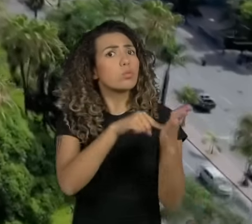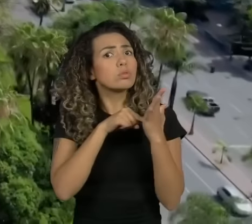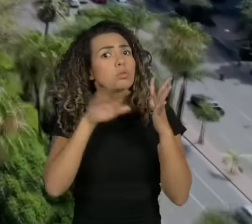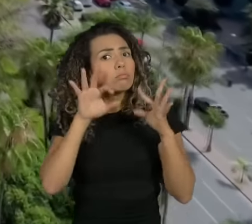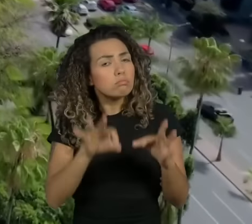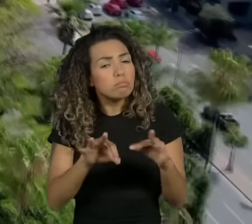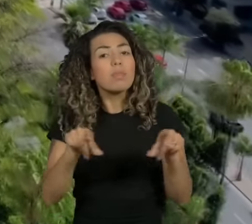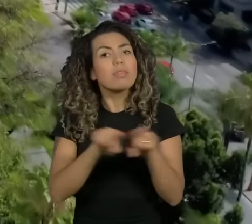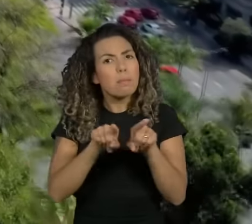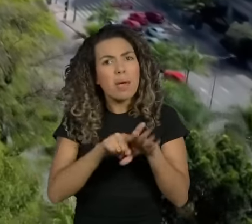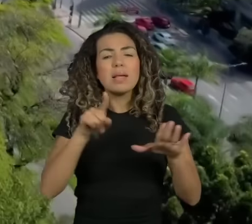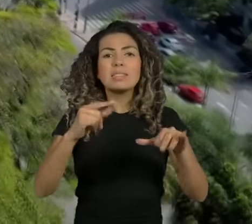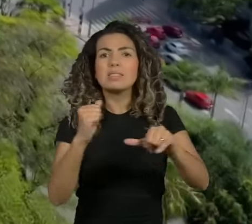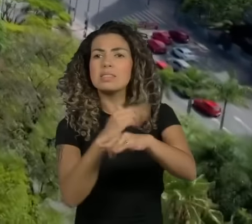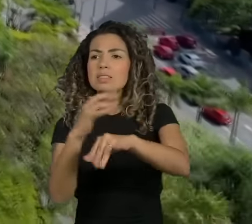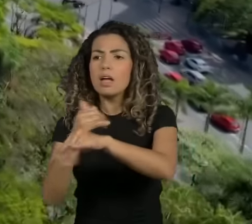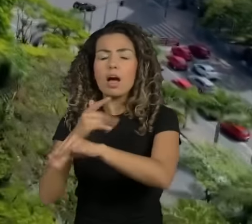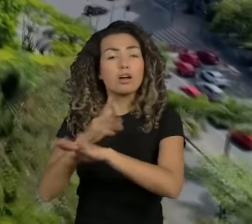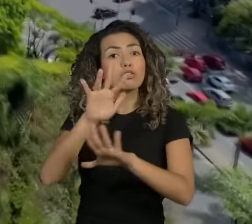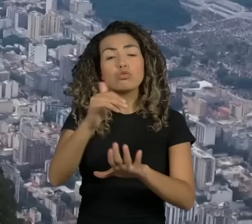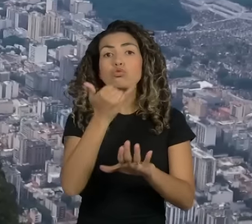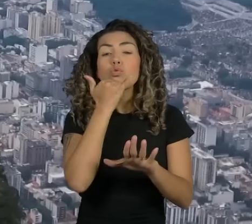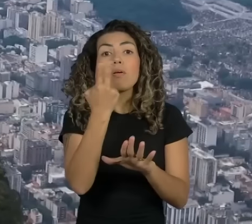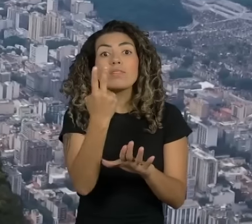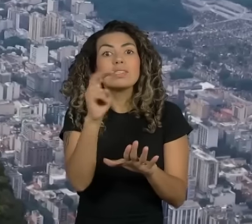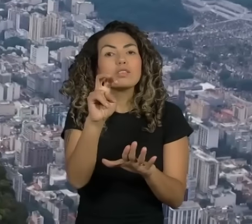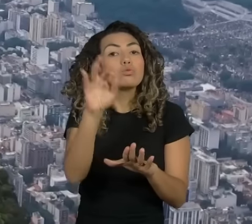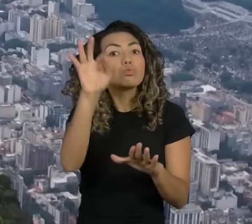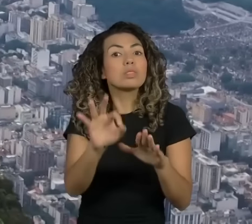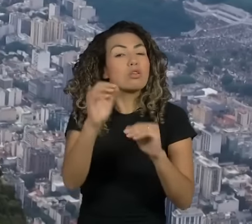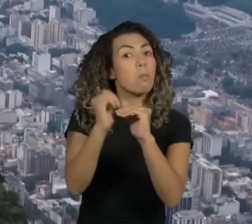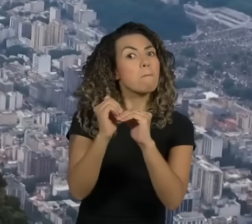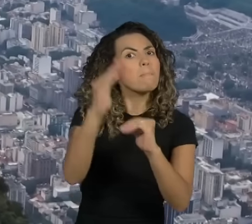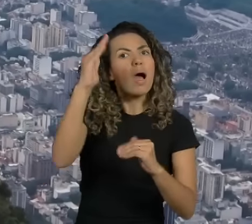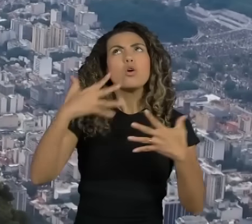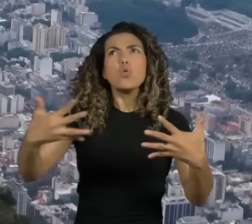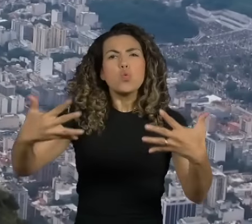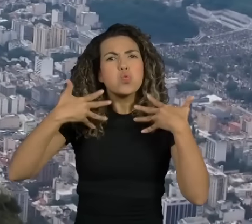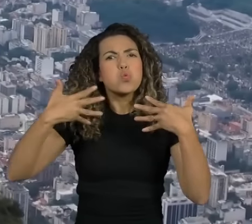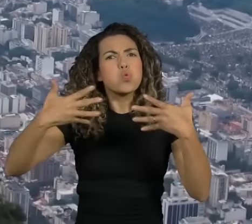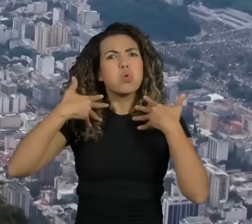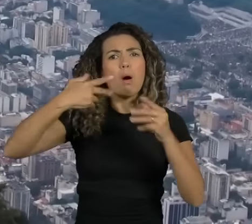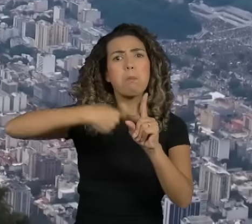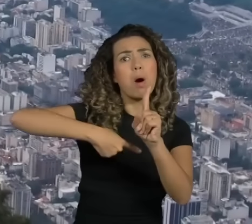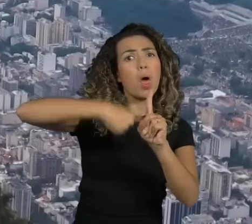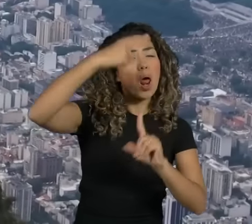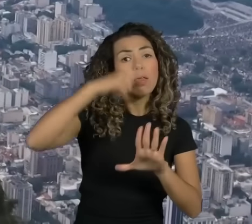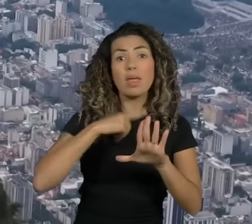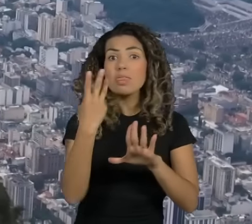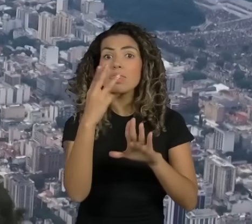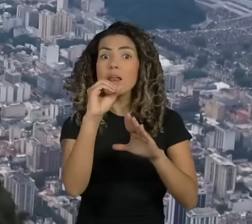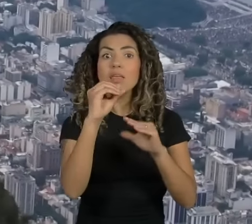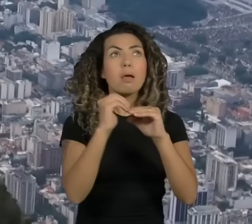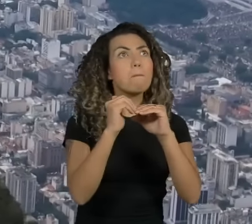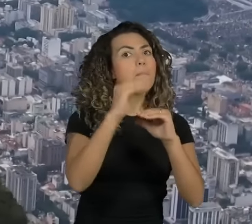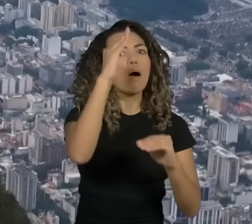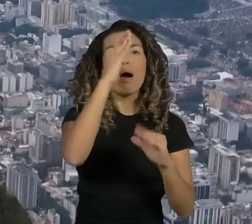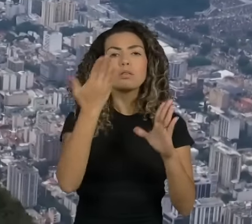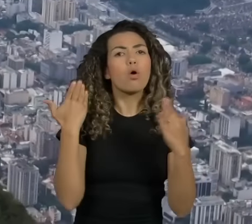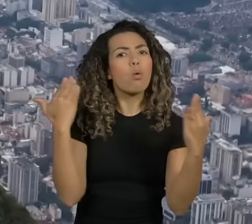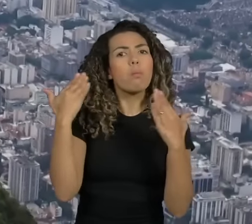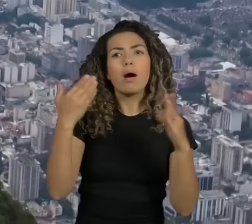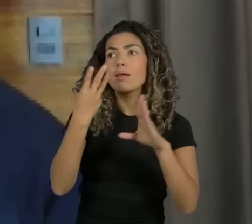cidades registram 1/4 a mais de dias com altas temperaturas a partir de 30 graus do que há 30